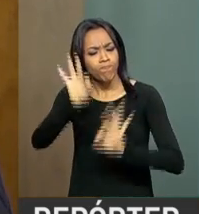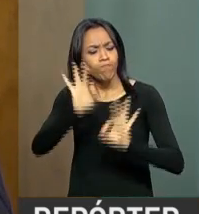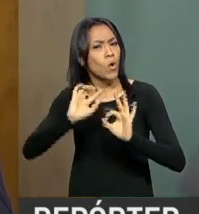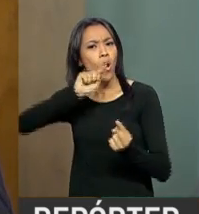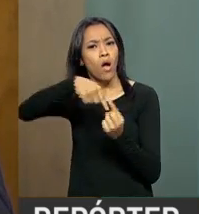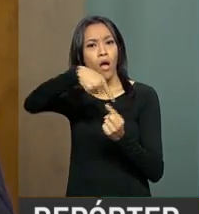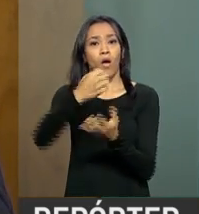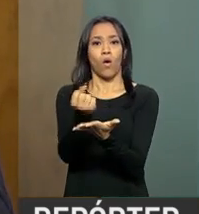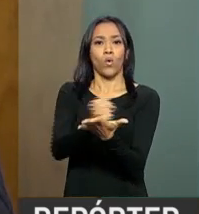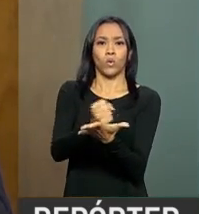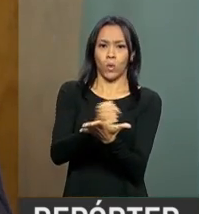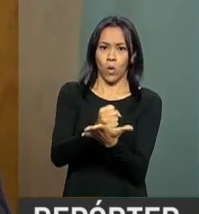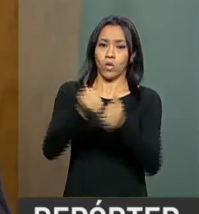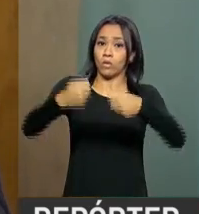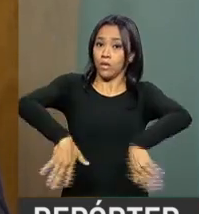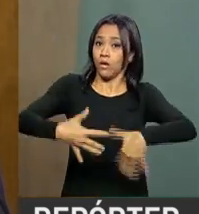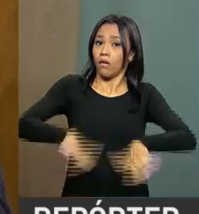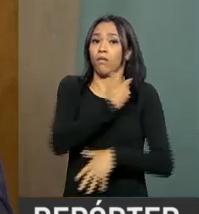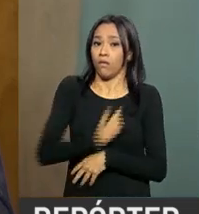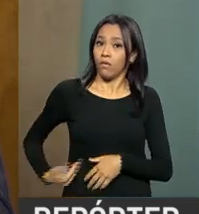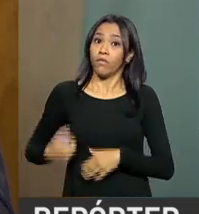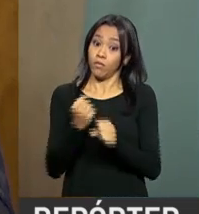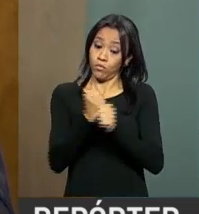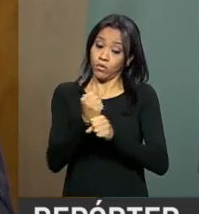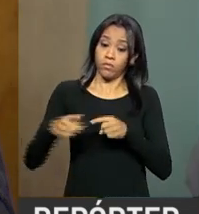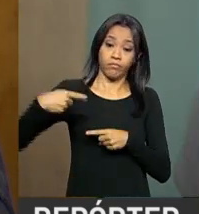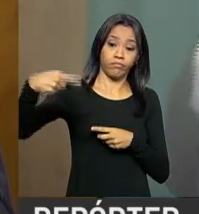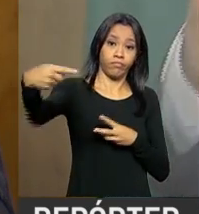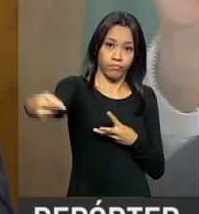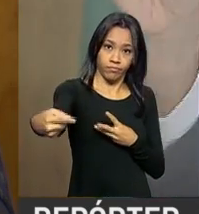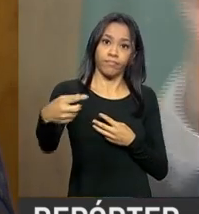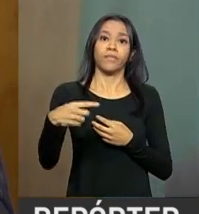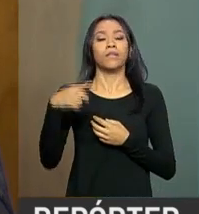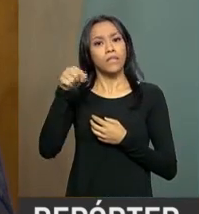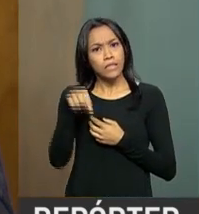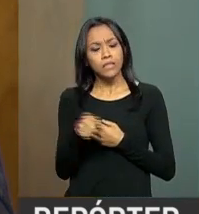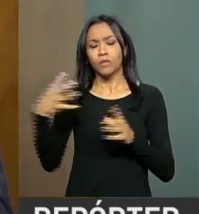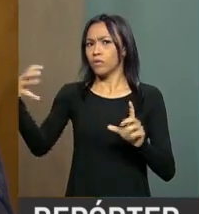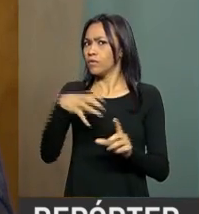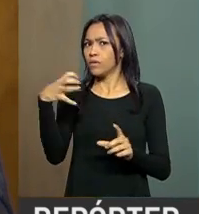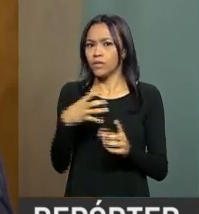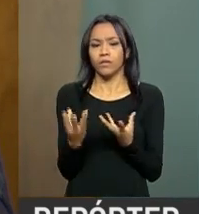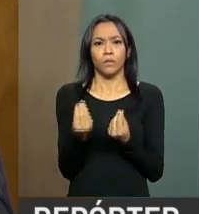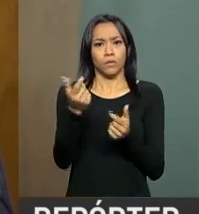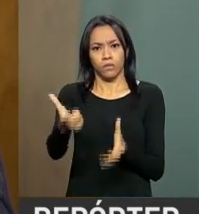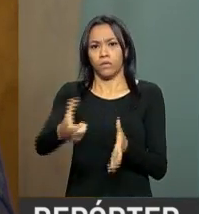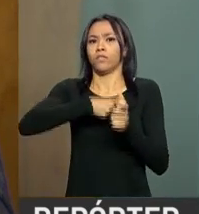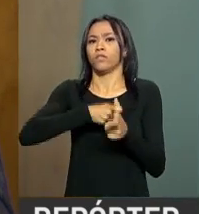as despesas públicas para os próximos anos e, portanto, com impactos relevantes na dívida pública. Por